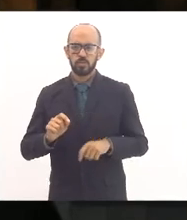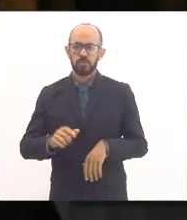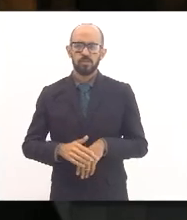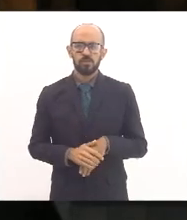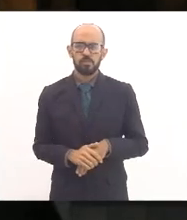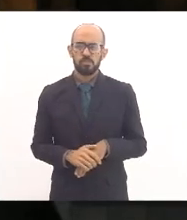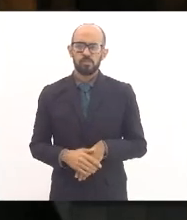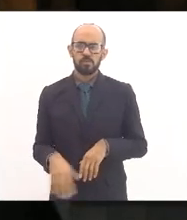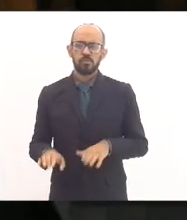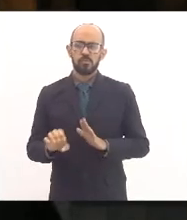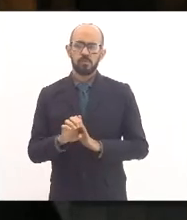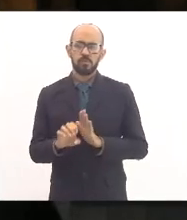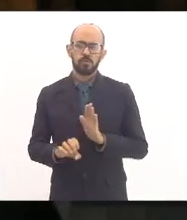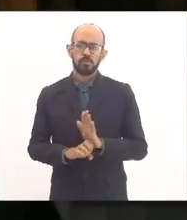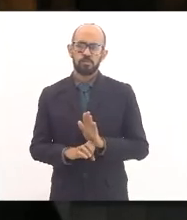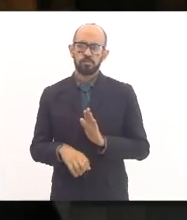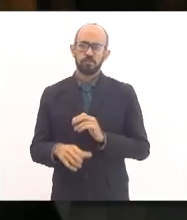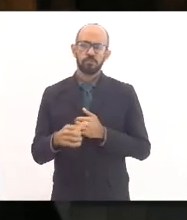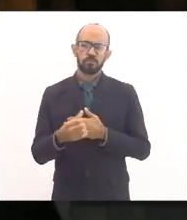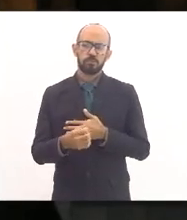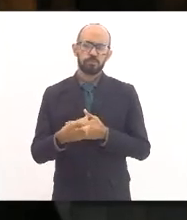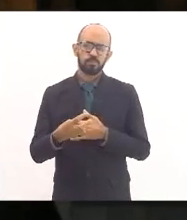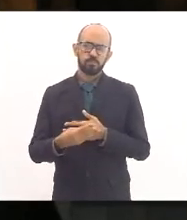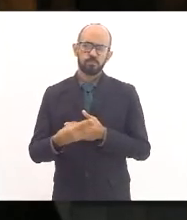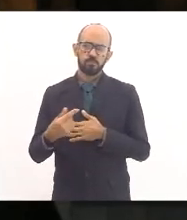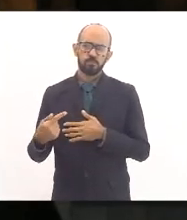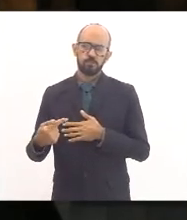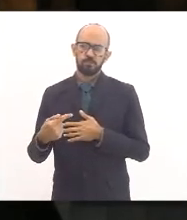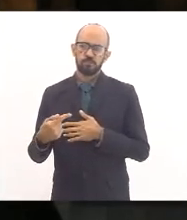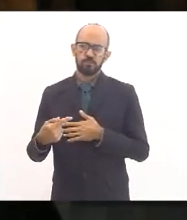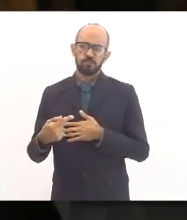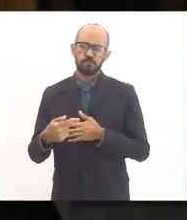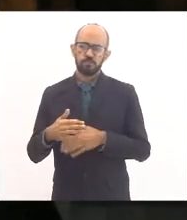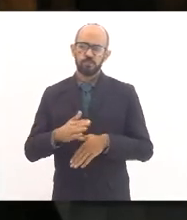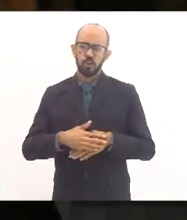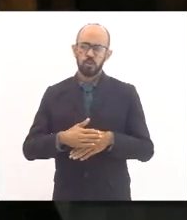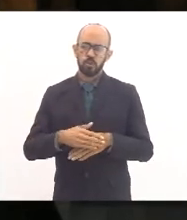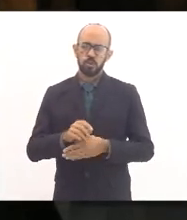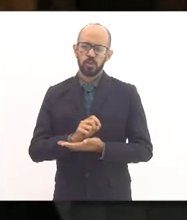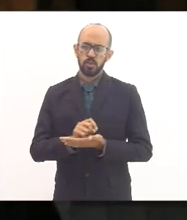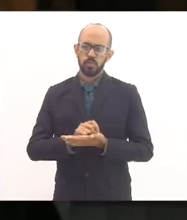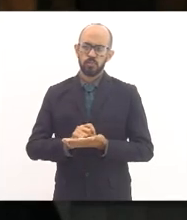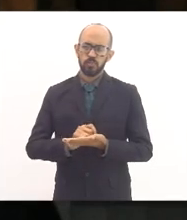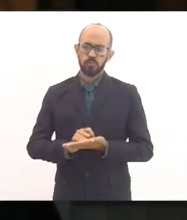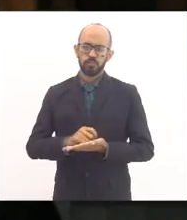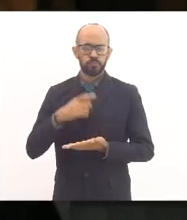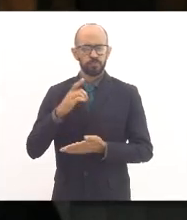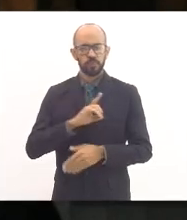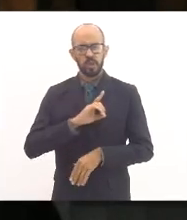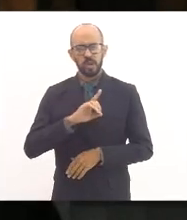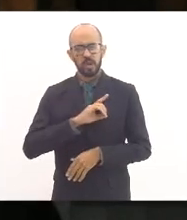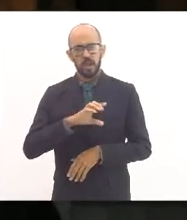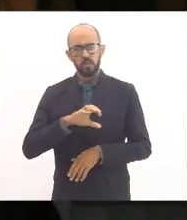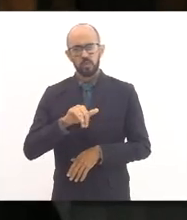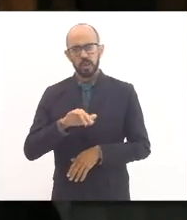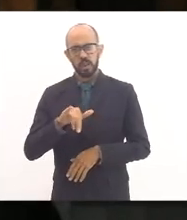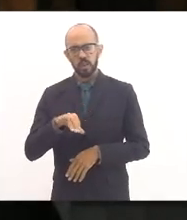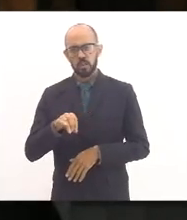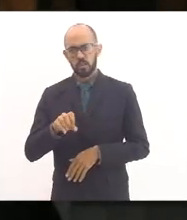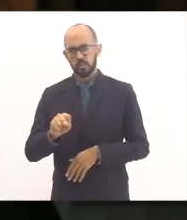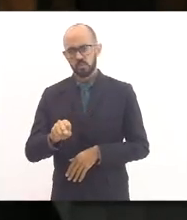e a emenda 637 de autoria do deputado delegado Carlos Augusto